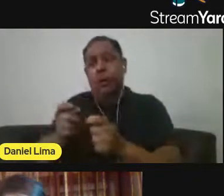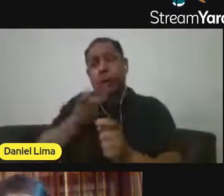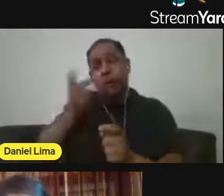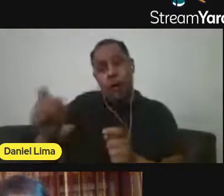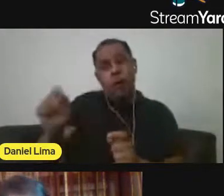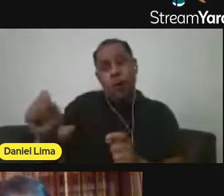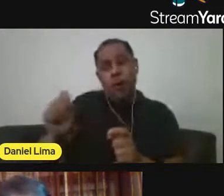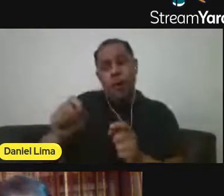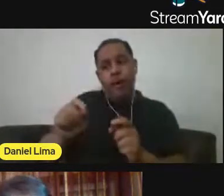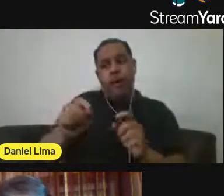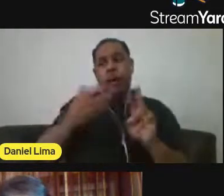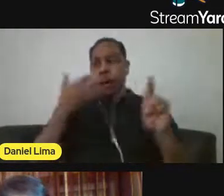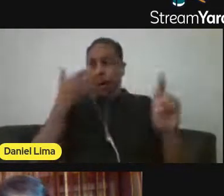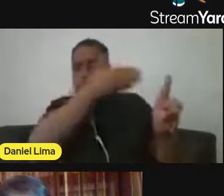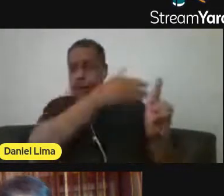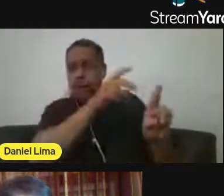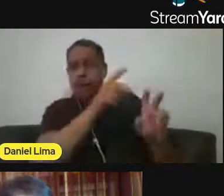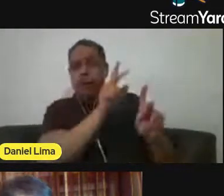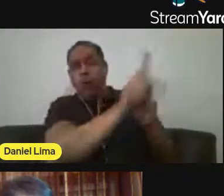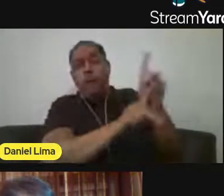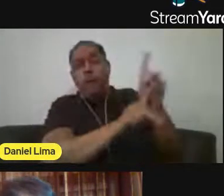povo português,